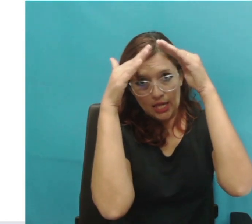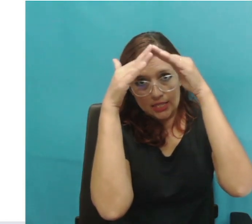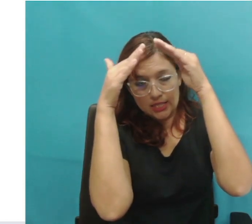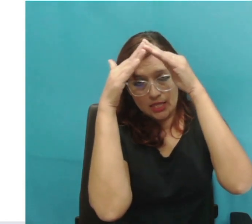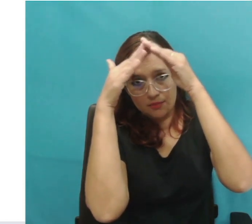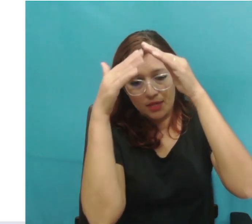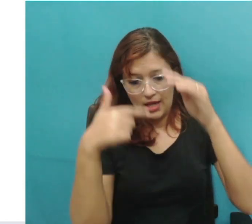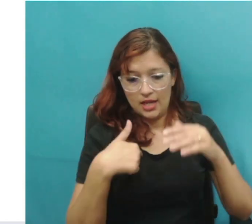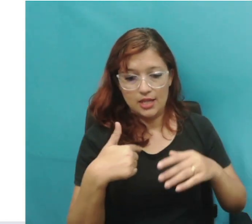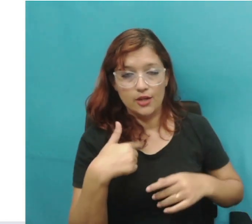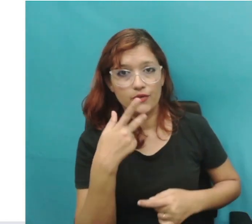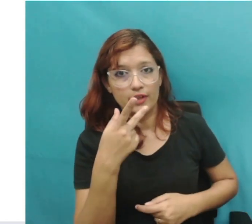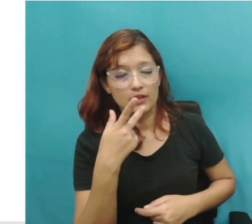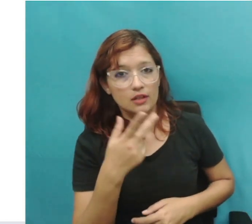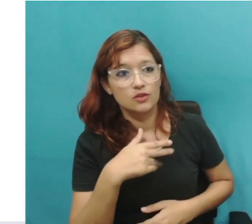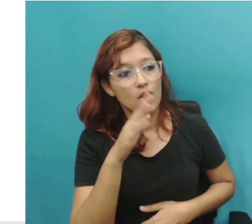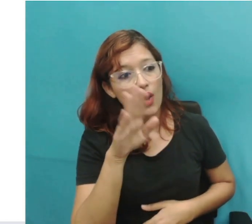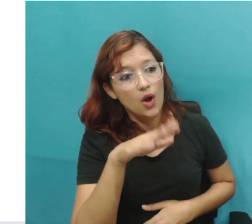Eu